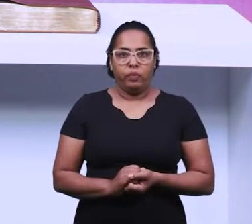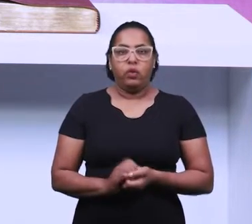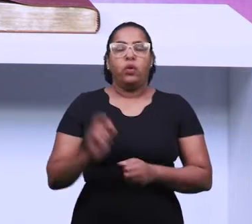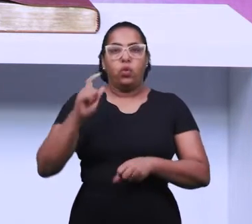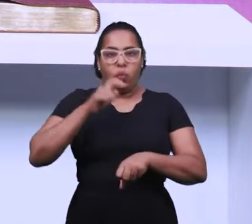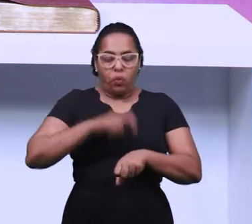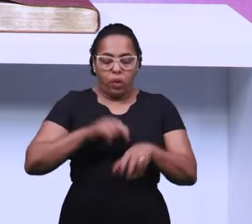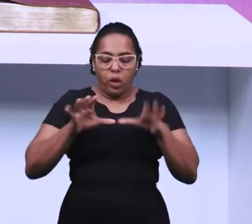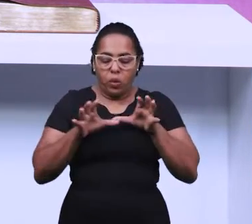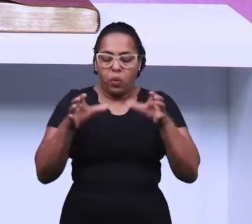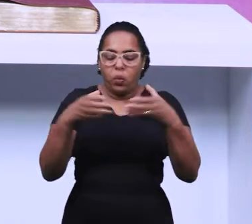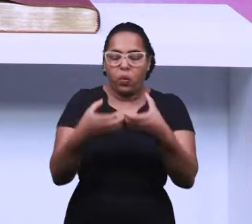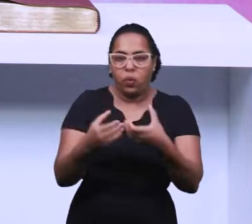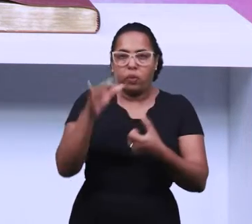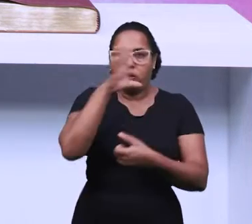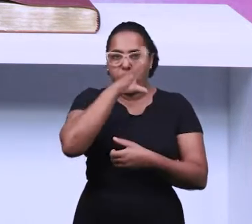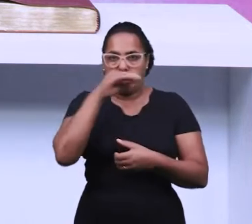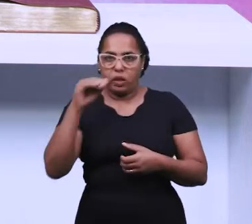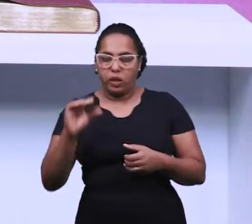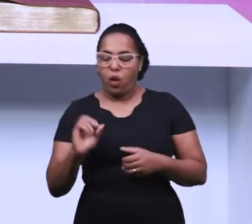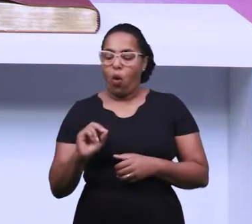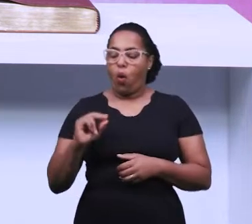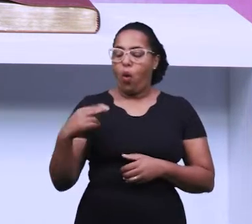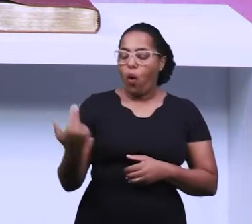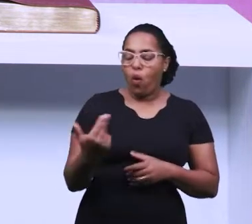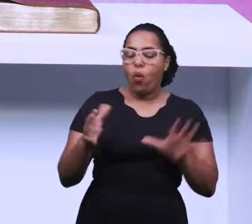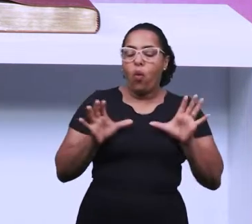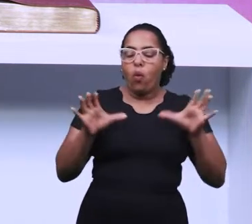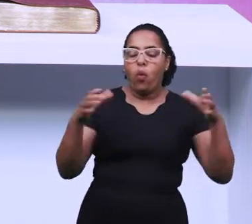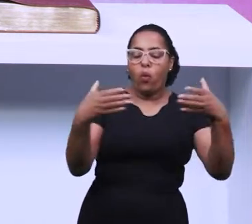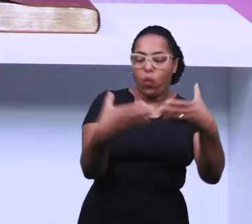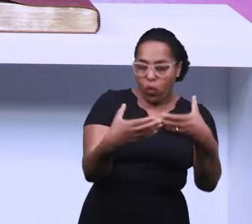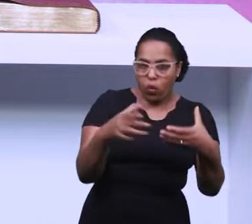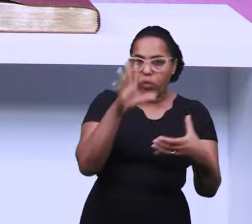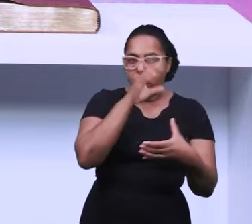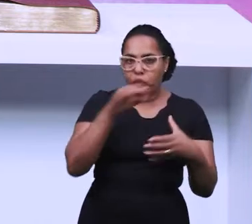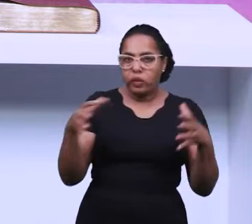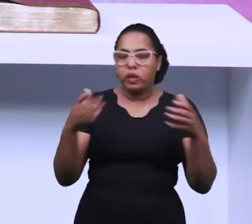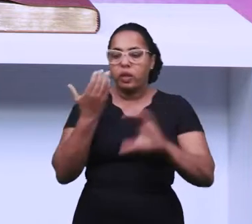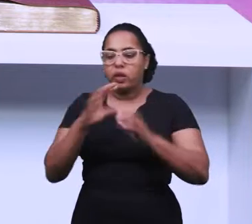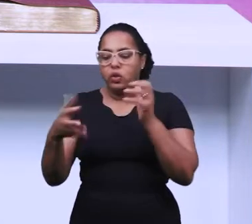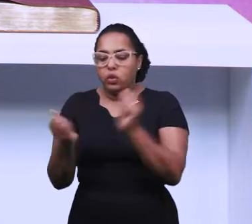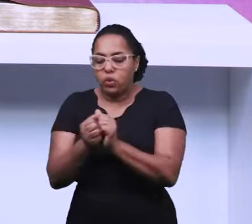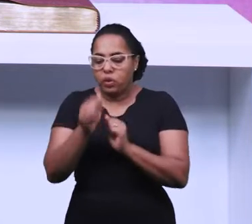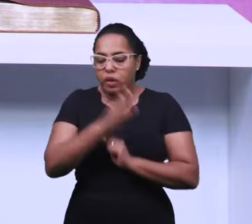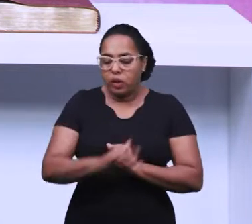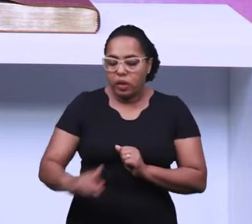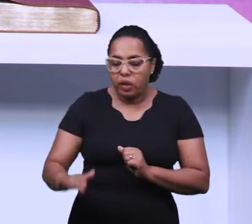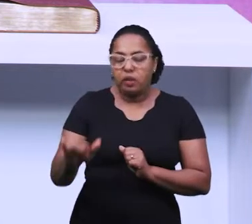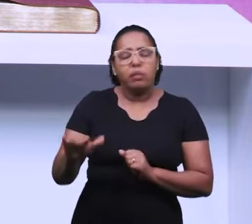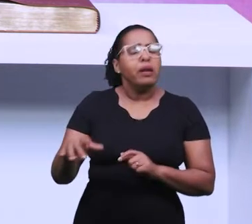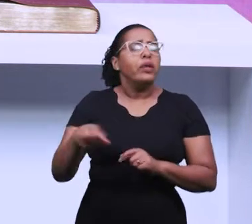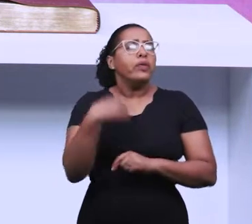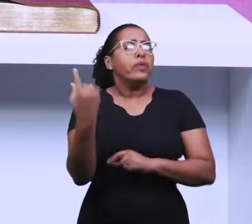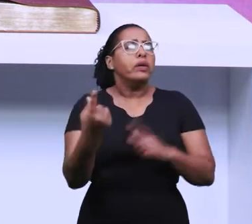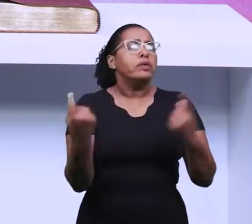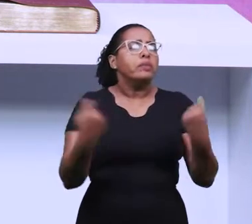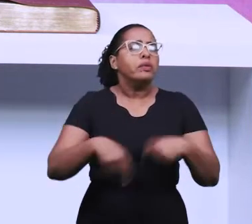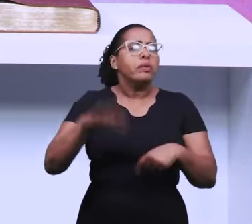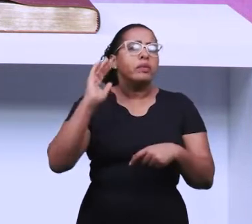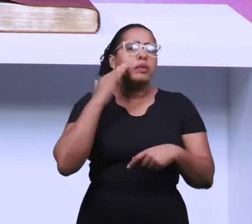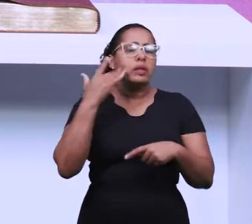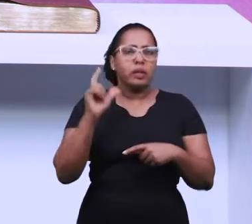Quando há um grupo de adolescentes, ou mesmo quando os adolescentes cantam junto com as crianças intermediárias, nós